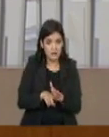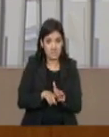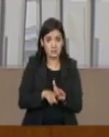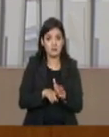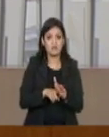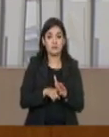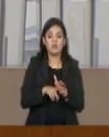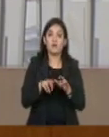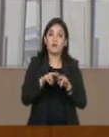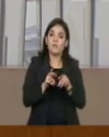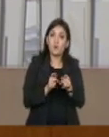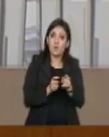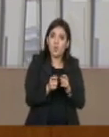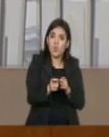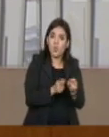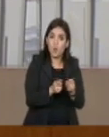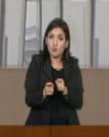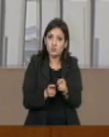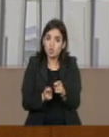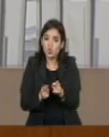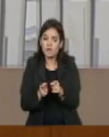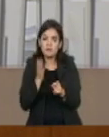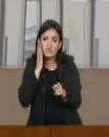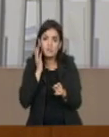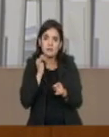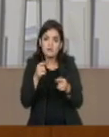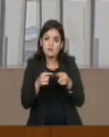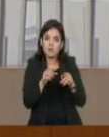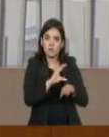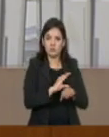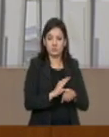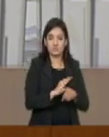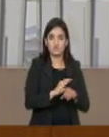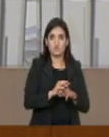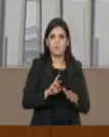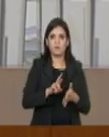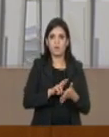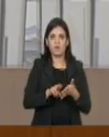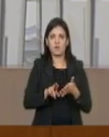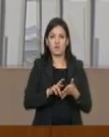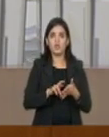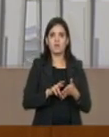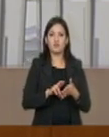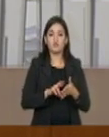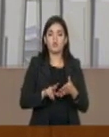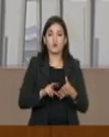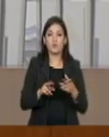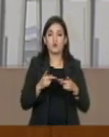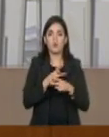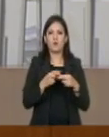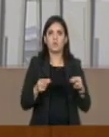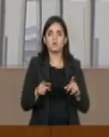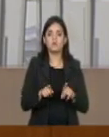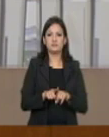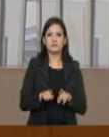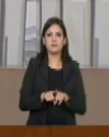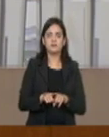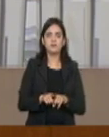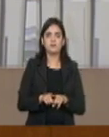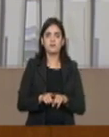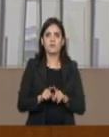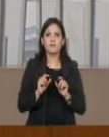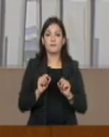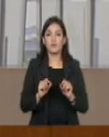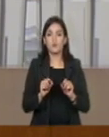difuso de constitucionalidade sem uma abordagem direta dos aspectos constitucionais, pelo menos a partir do voto do relator, como ora